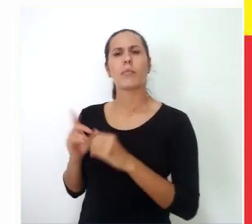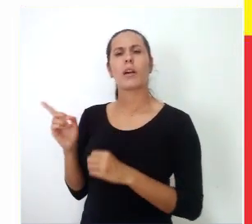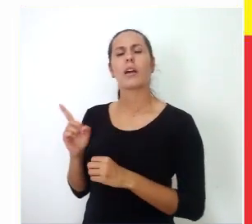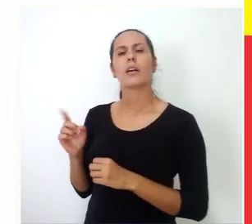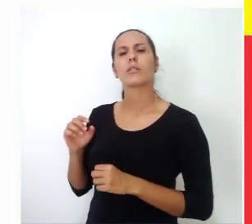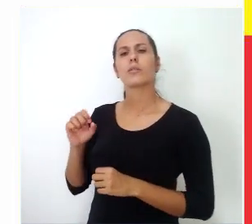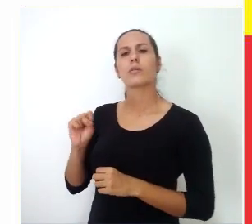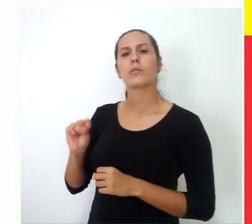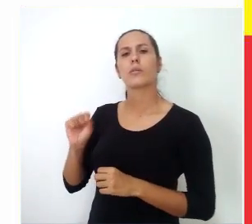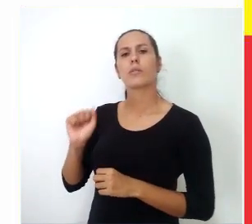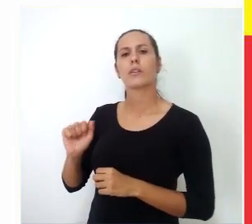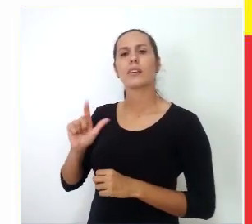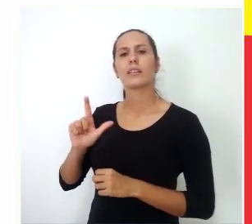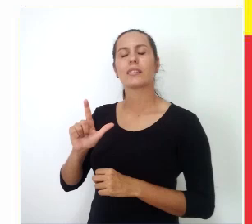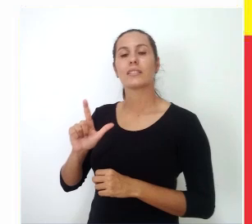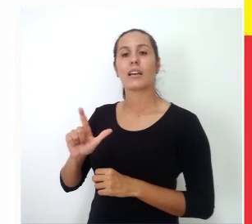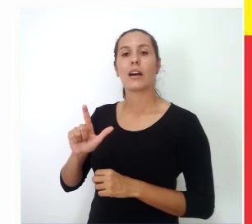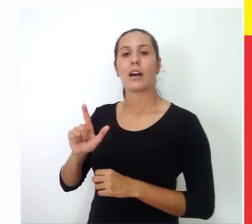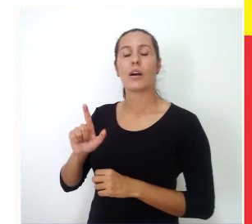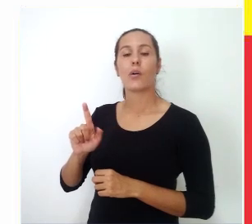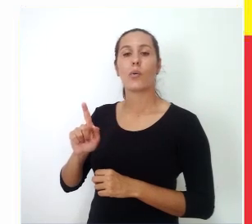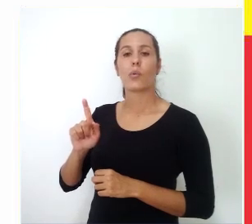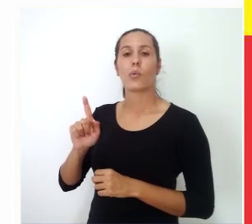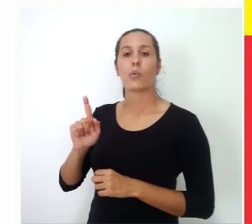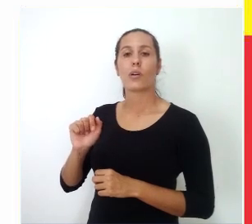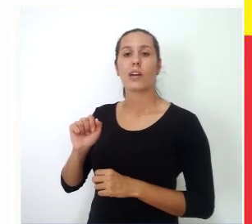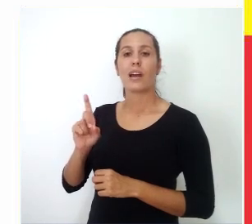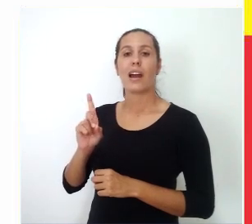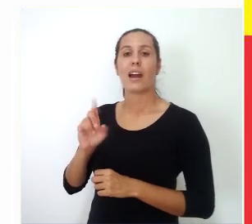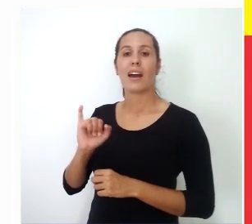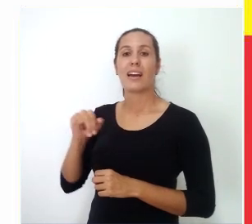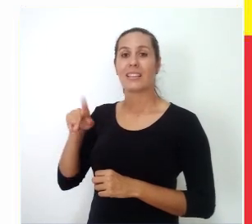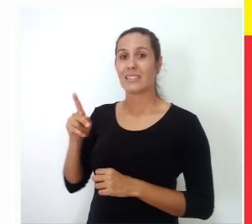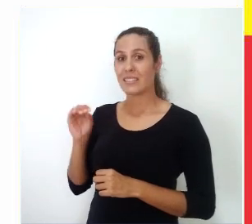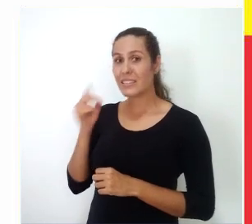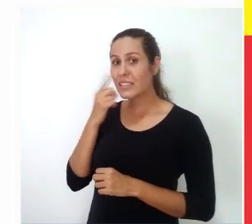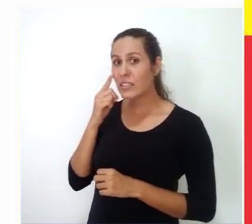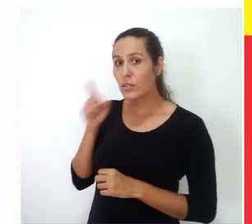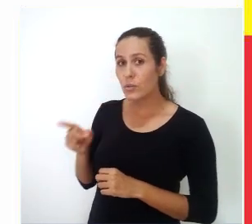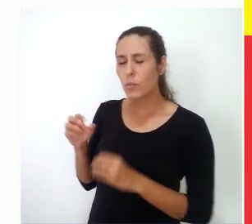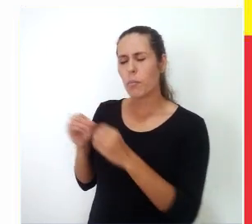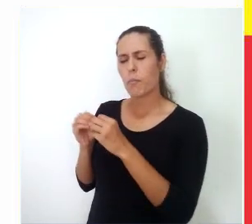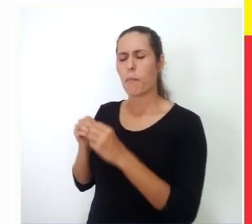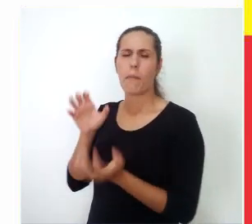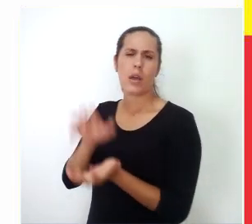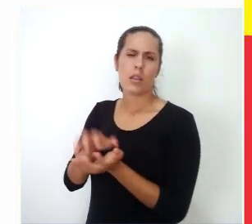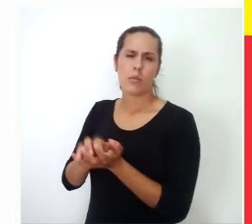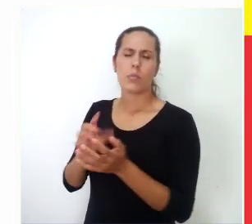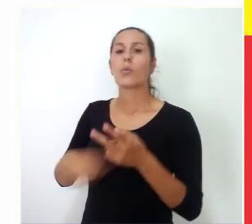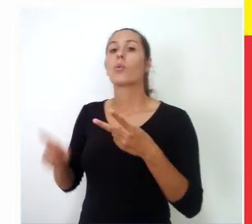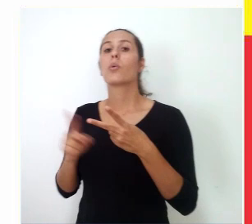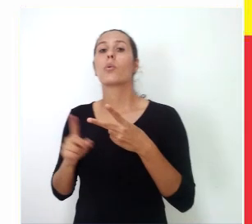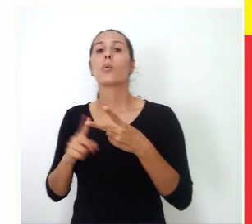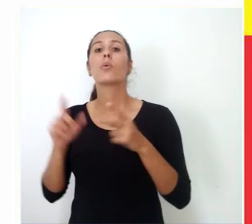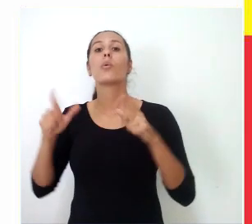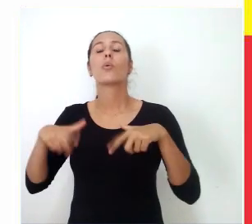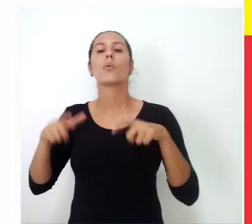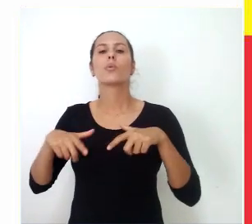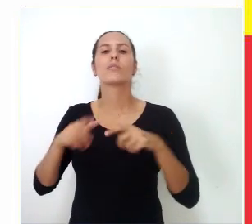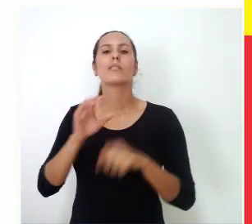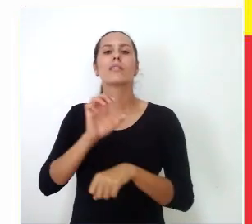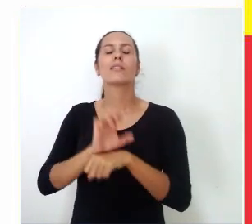em Salgadinho, no nosso estado, Pernambuco. E eu também tenho outra fonte termal muito conhecida